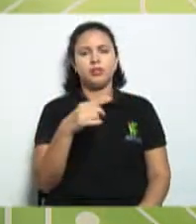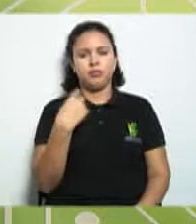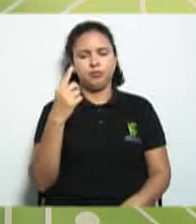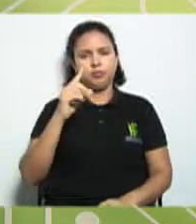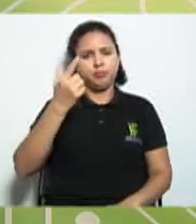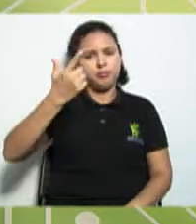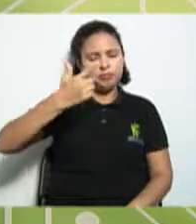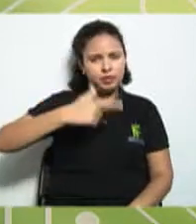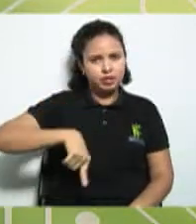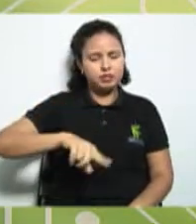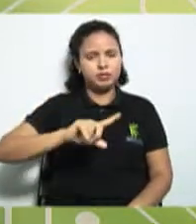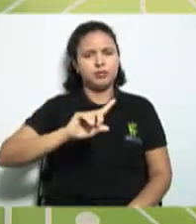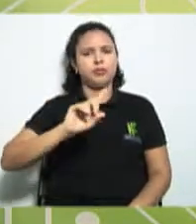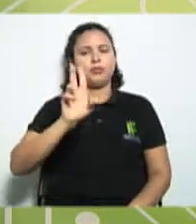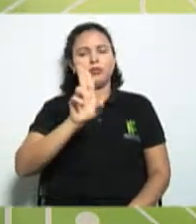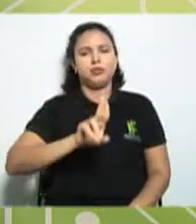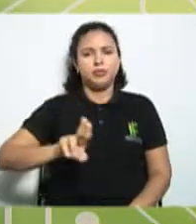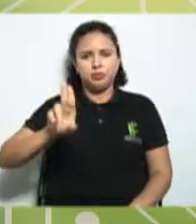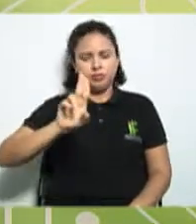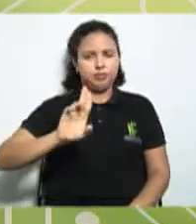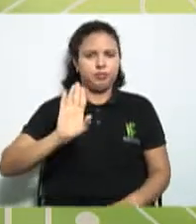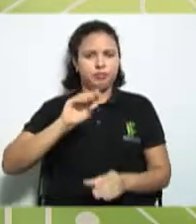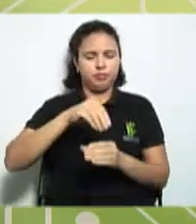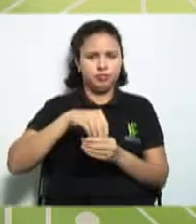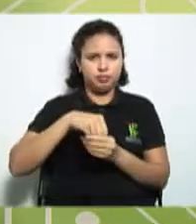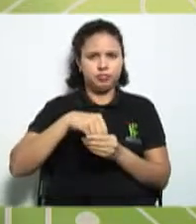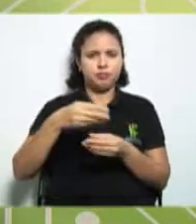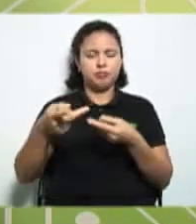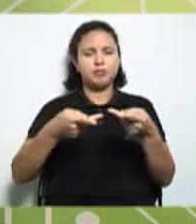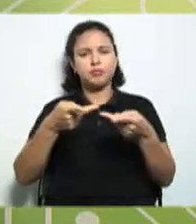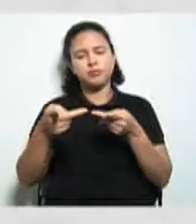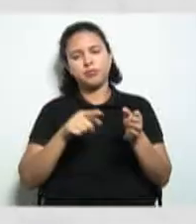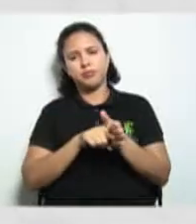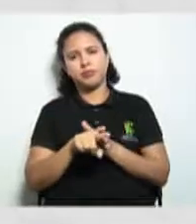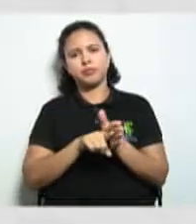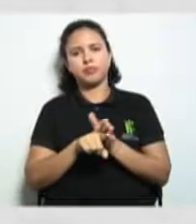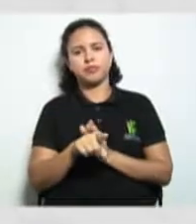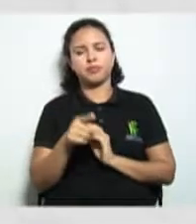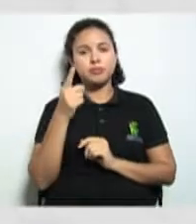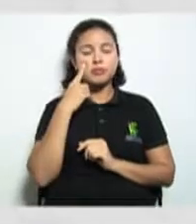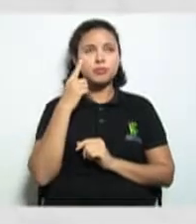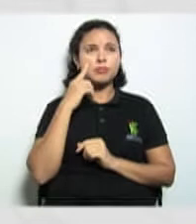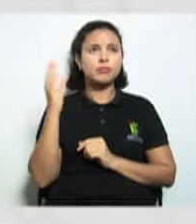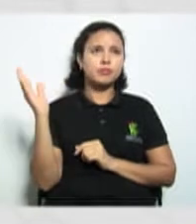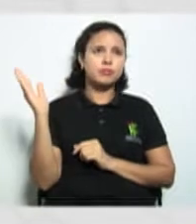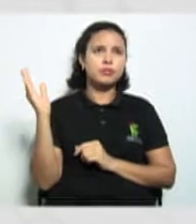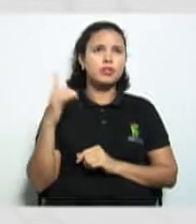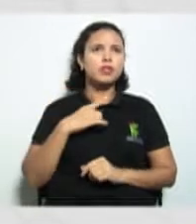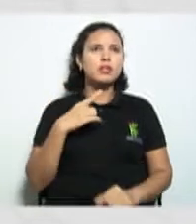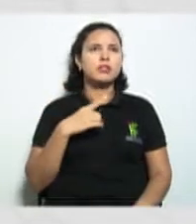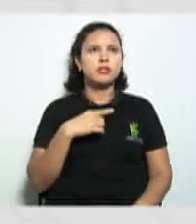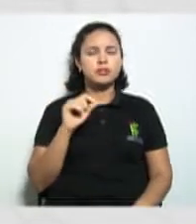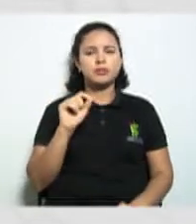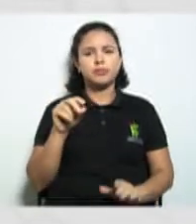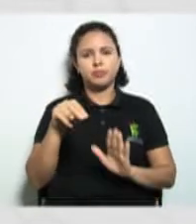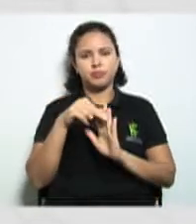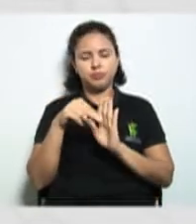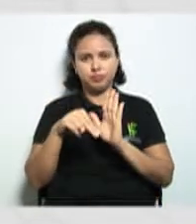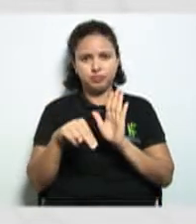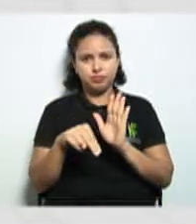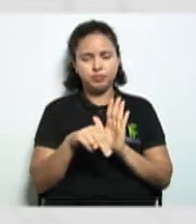em projetos de pesquisa. Vamos lá? Olha só, nós temos aí as